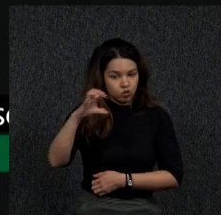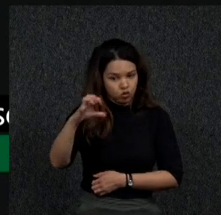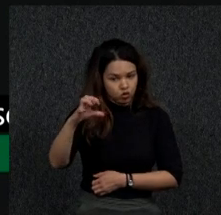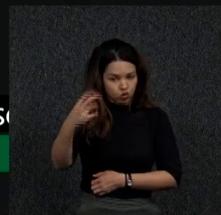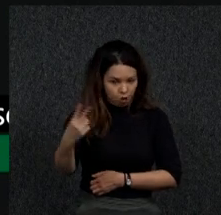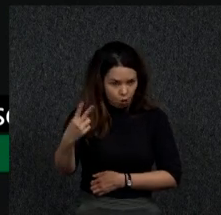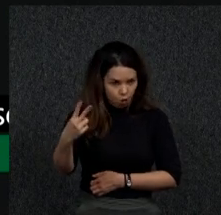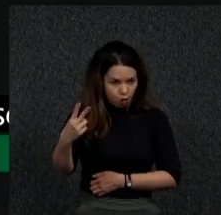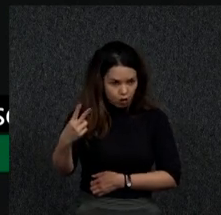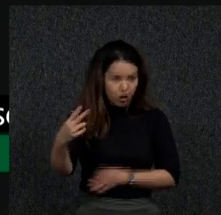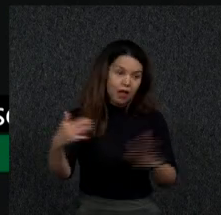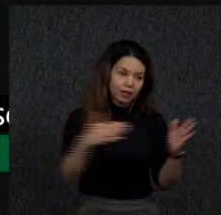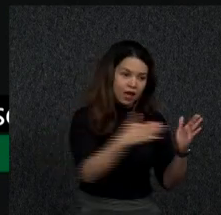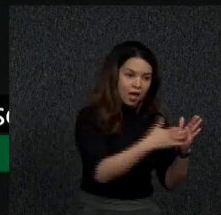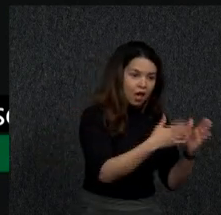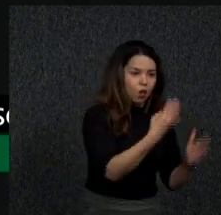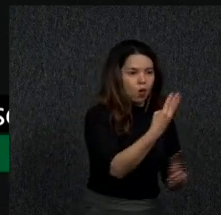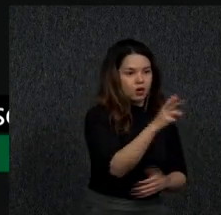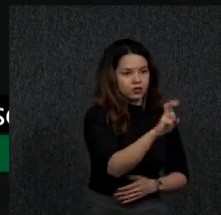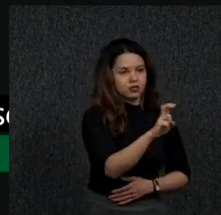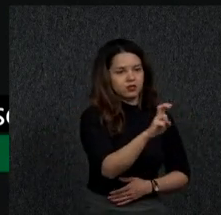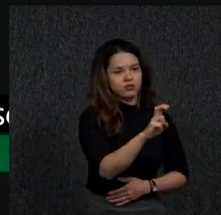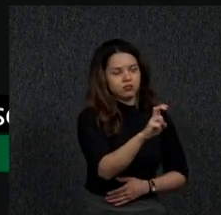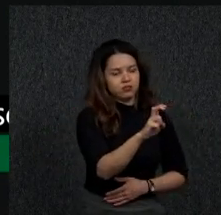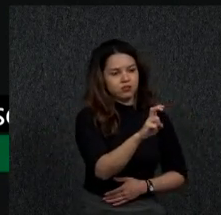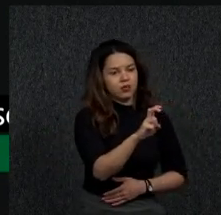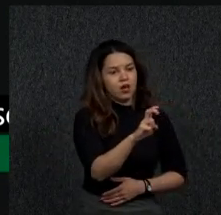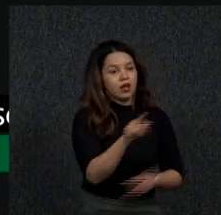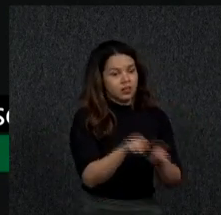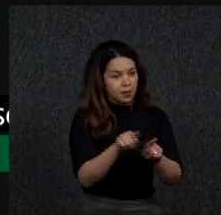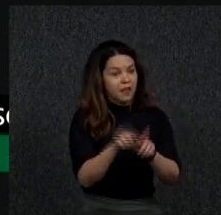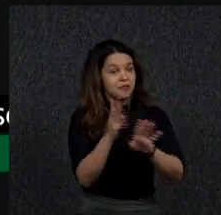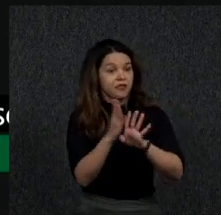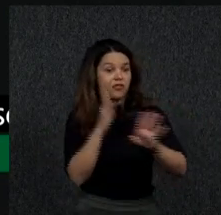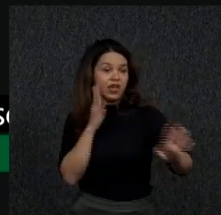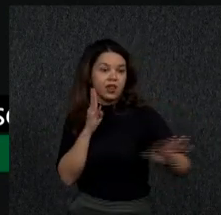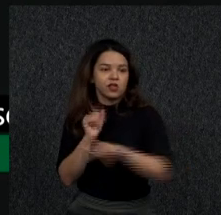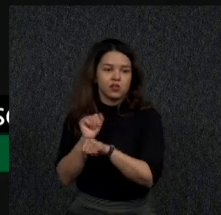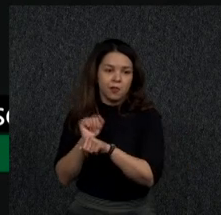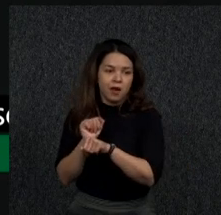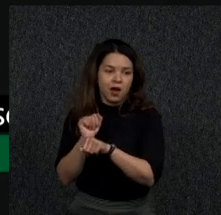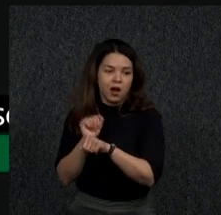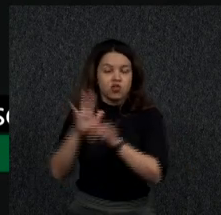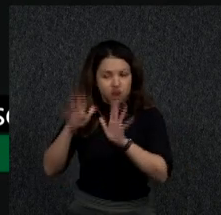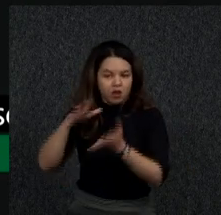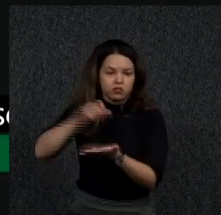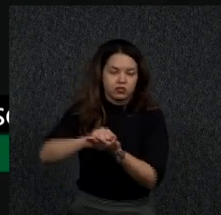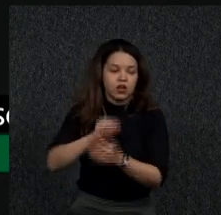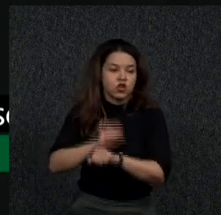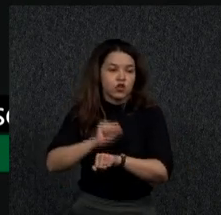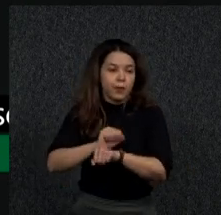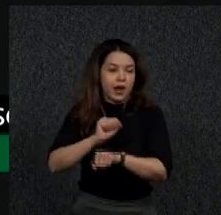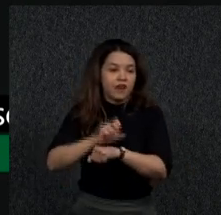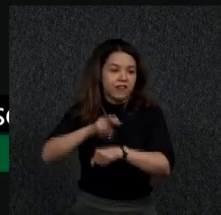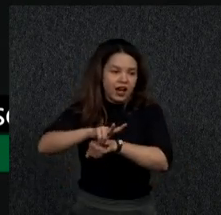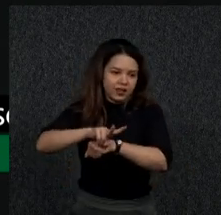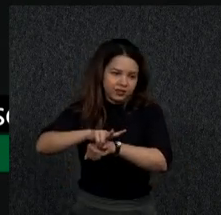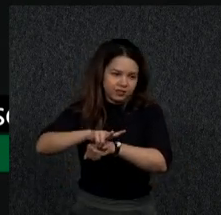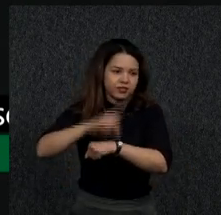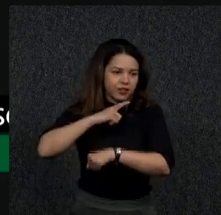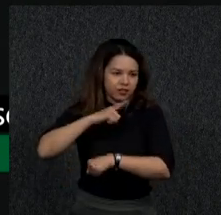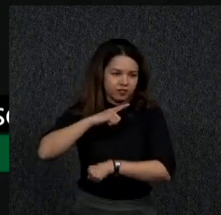e familiares atendimentos nas áreas de assistência social, saúde e educação, na qual envolvem pedagogos,